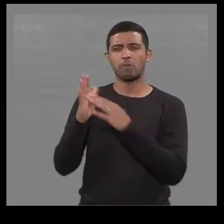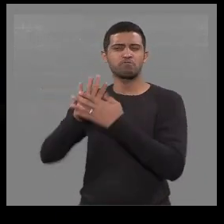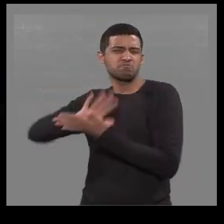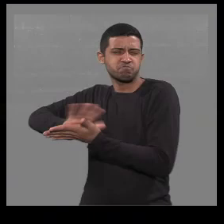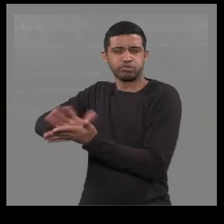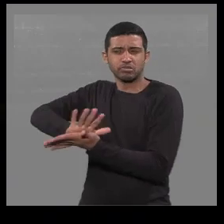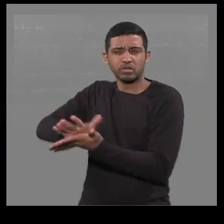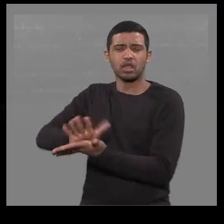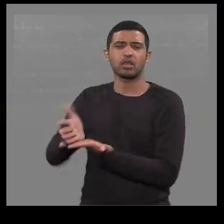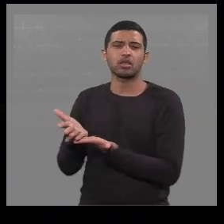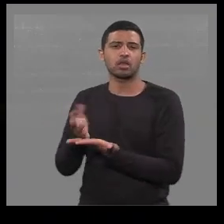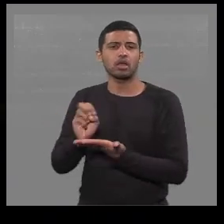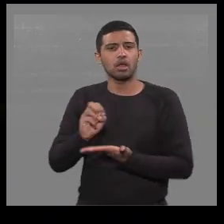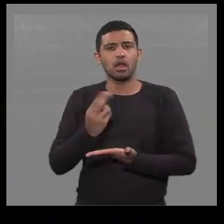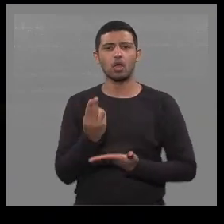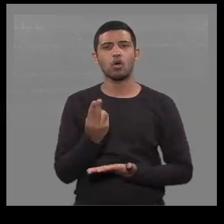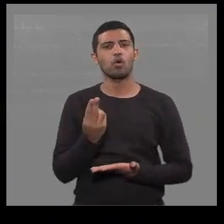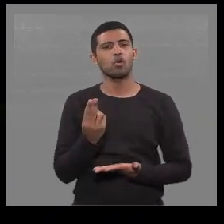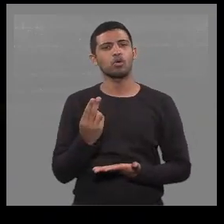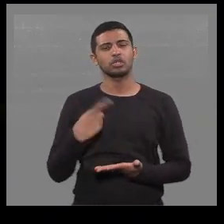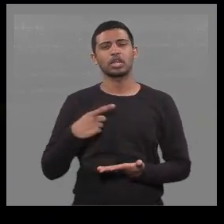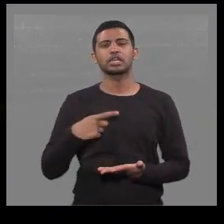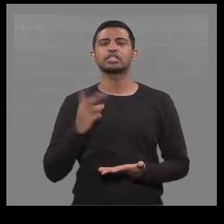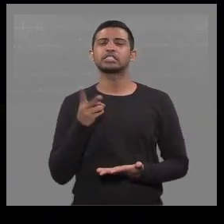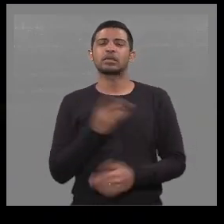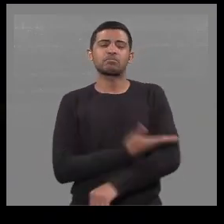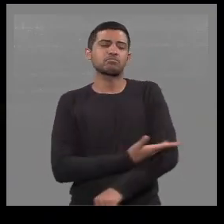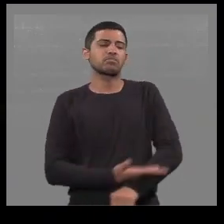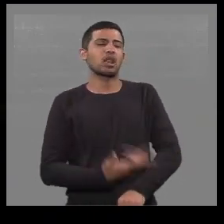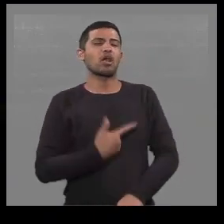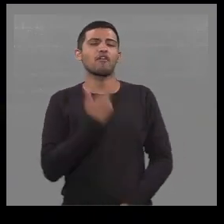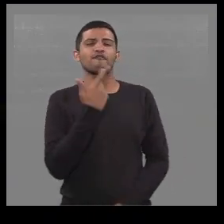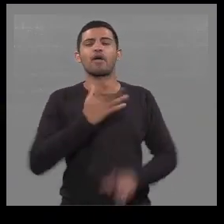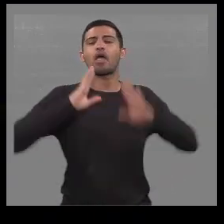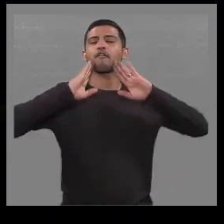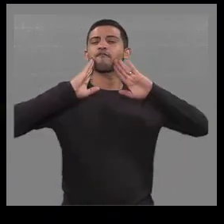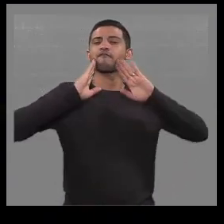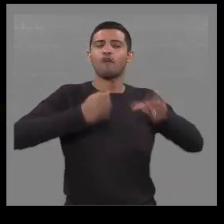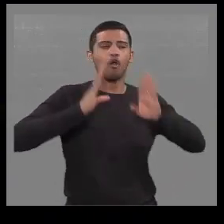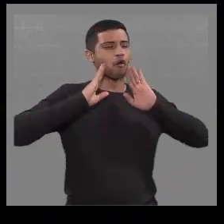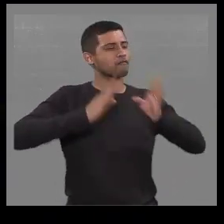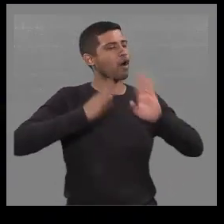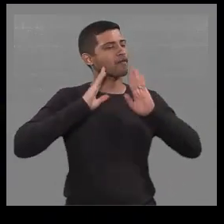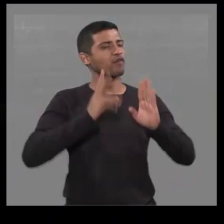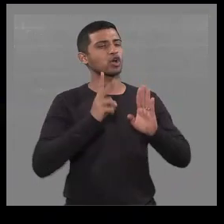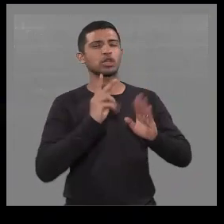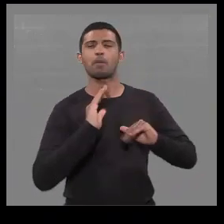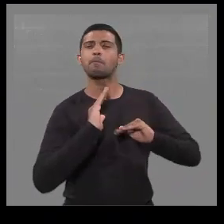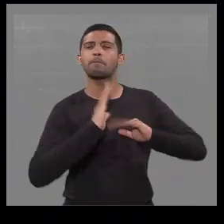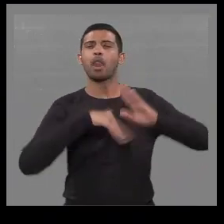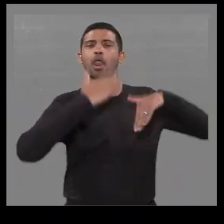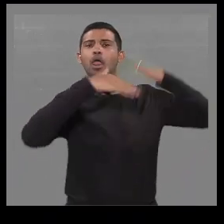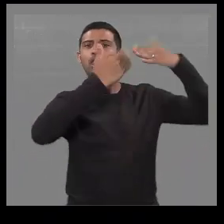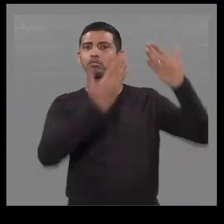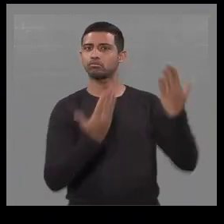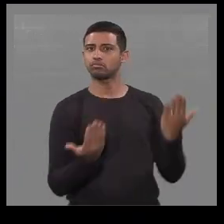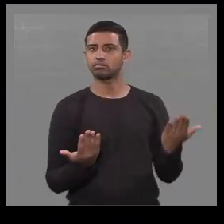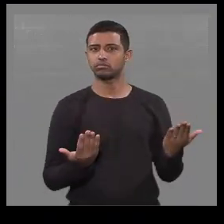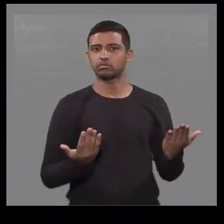colocou as pessoas negras marginalizadas e sempre teve a branquitude como ponto central, né,